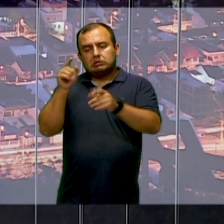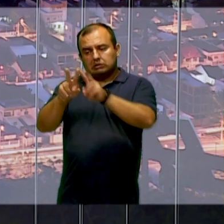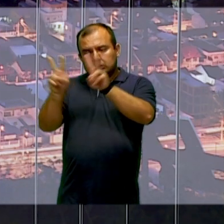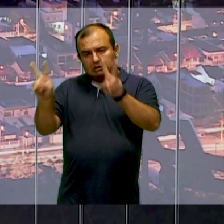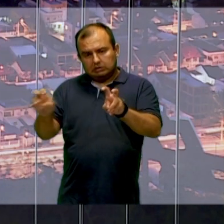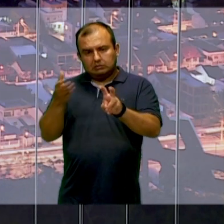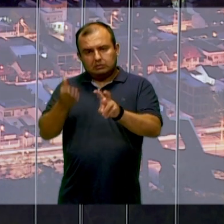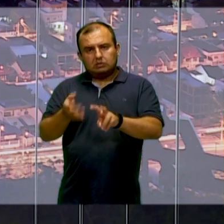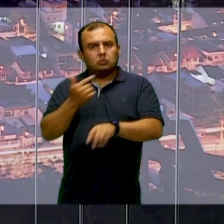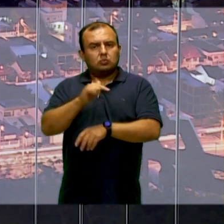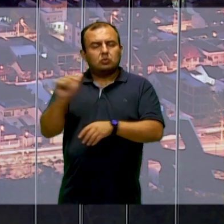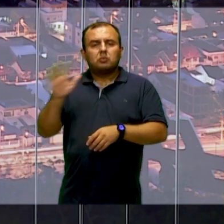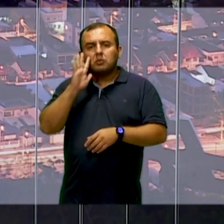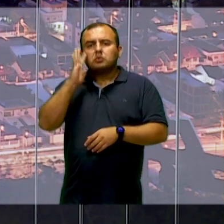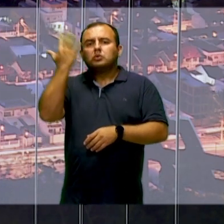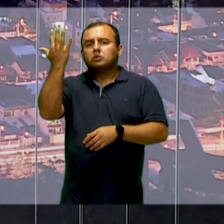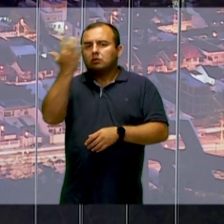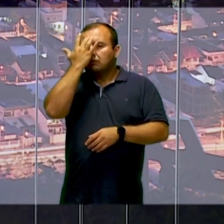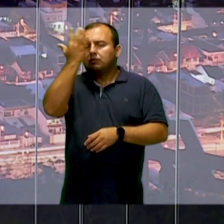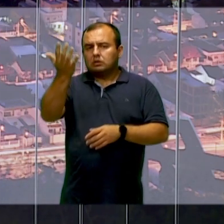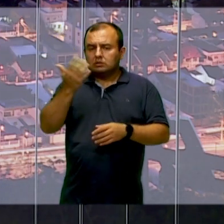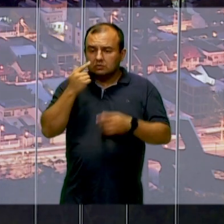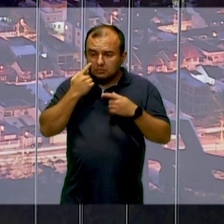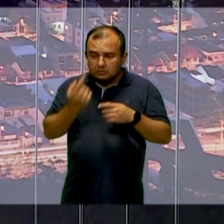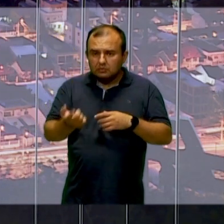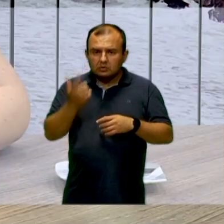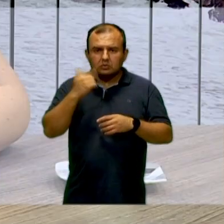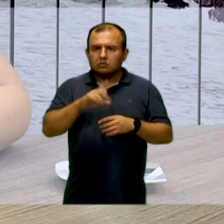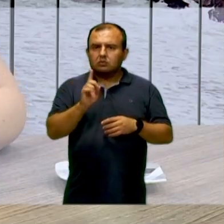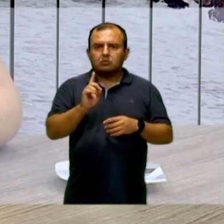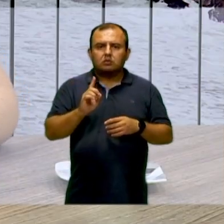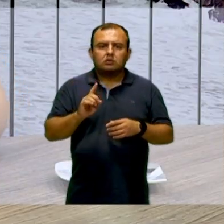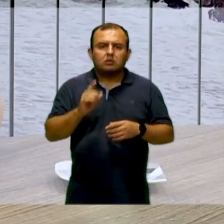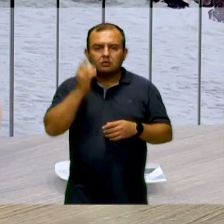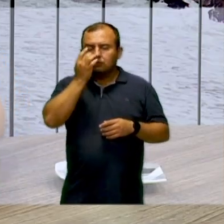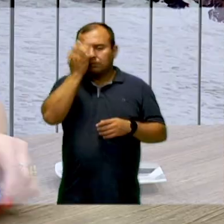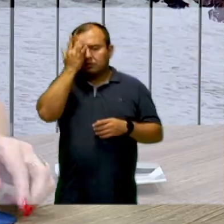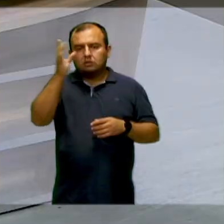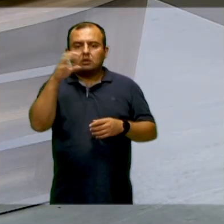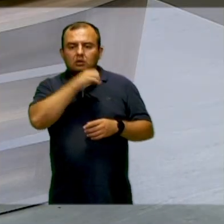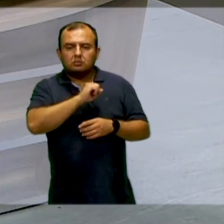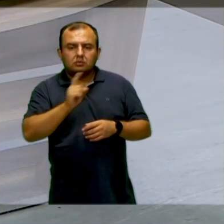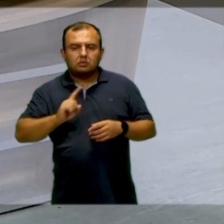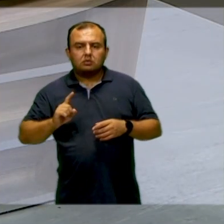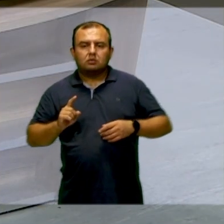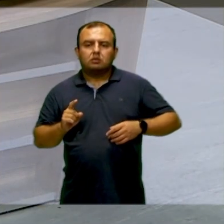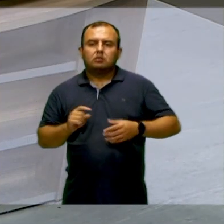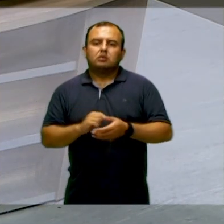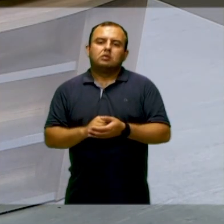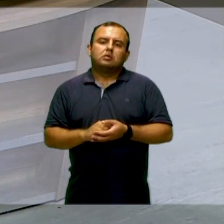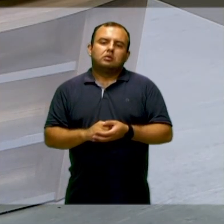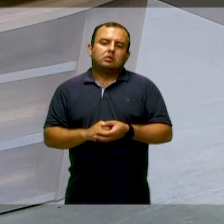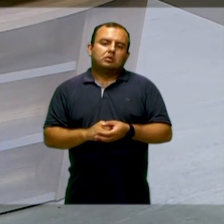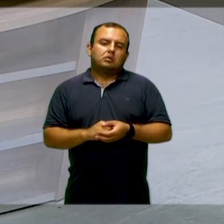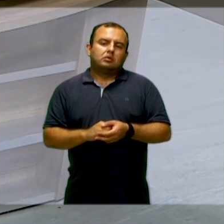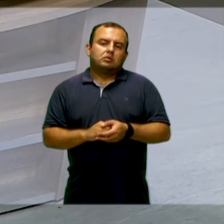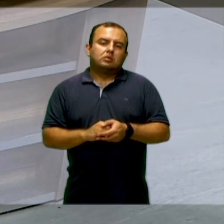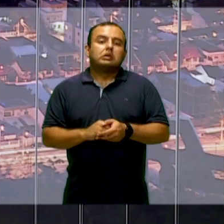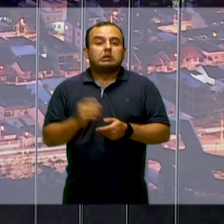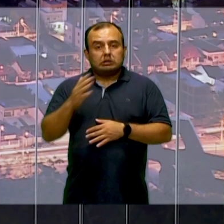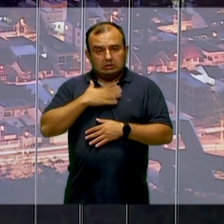mas não tem uma solução fácil à vista, né? Nem fácil, por exemplo, nem assim, rápida. quando você vê, por exemplo, tá?